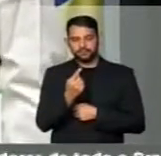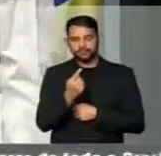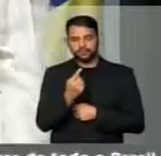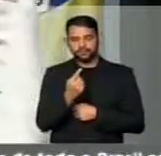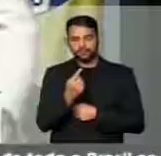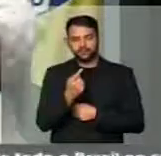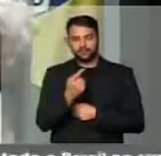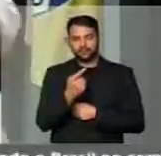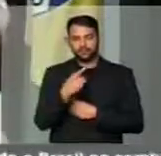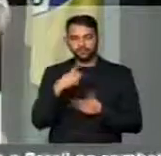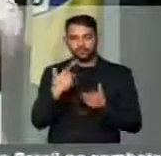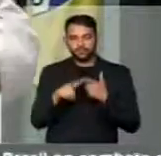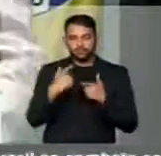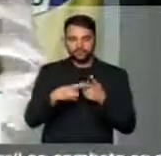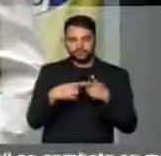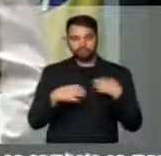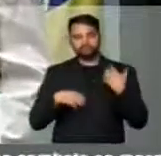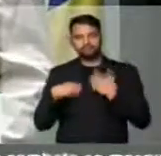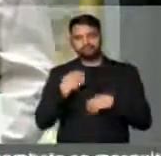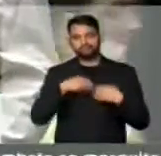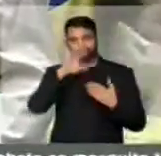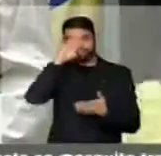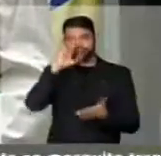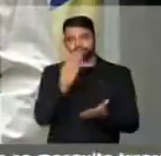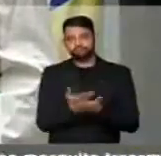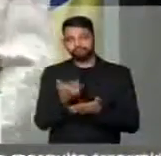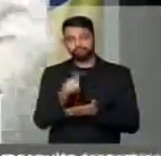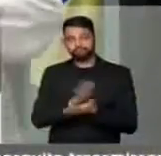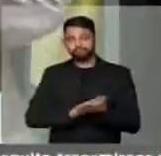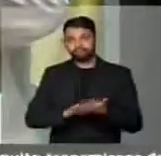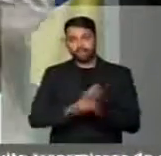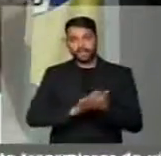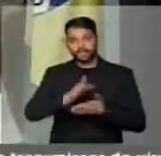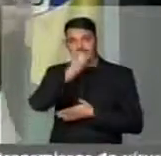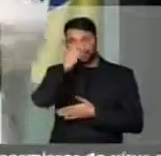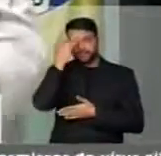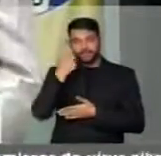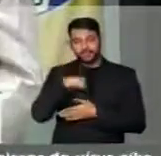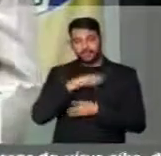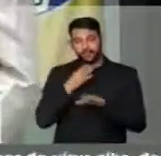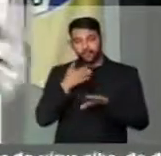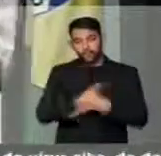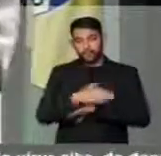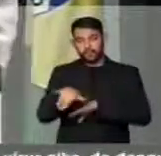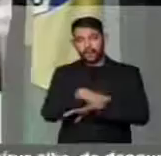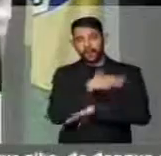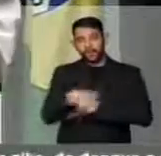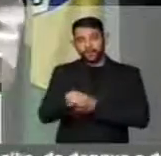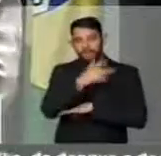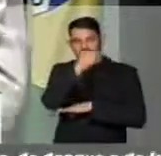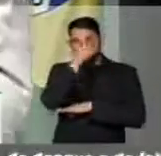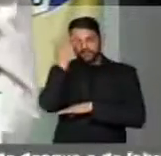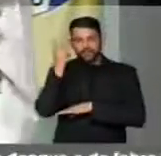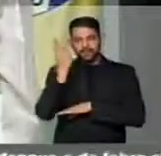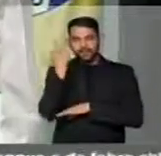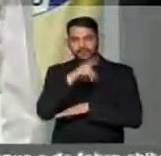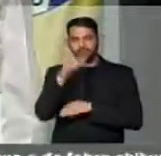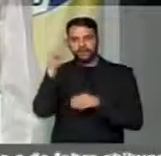É uma crise de desesperança. E os que estão indo para a rua são os que foram